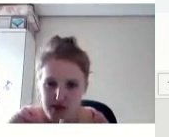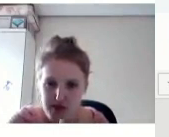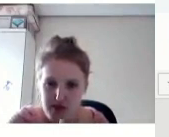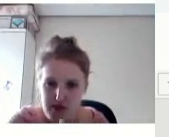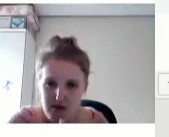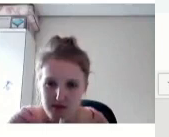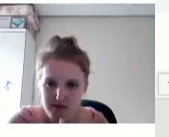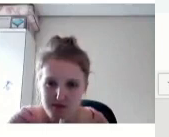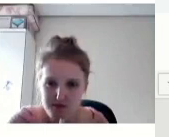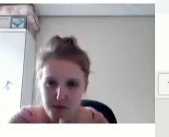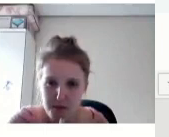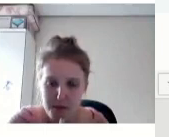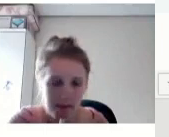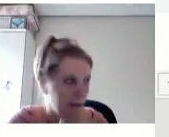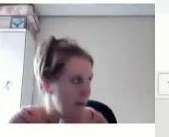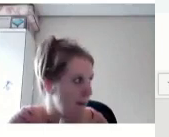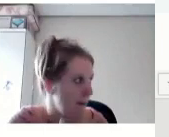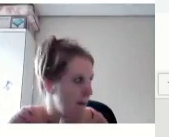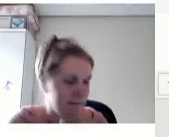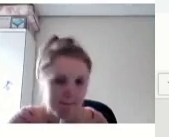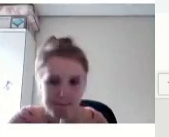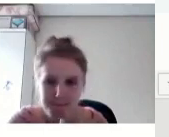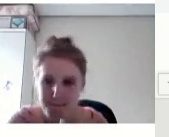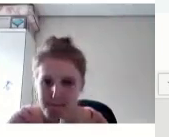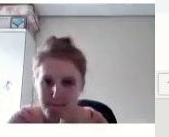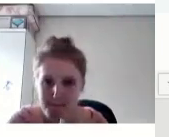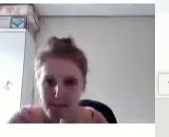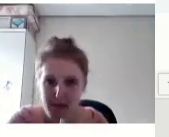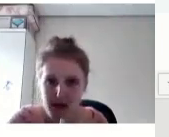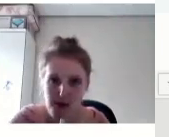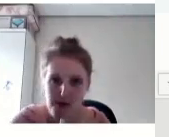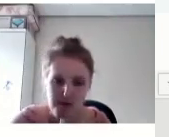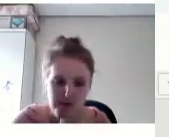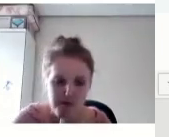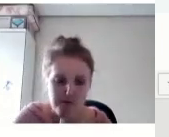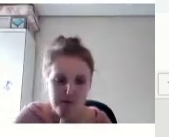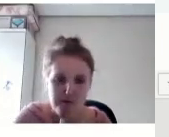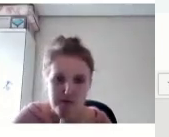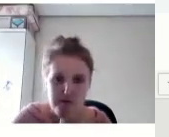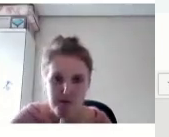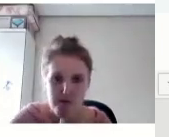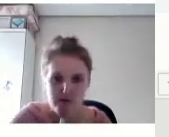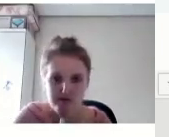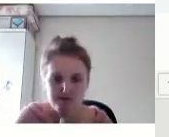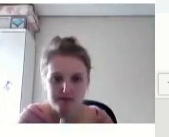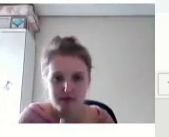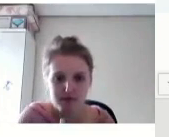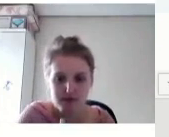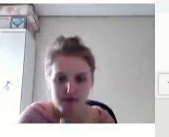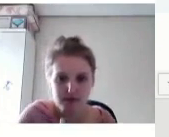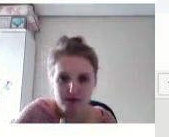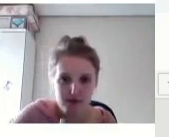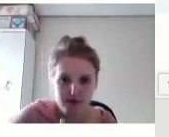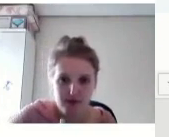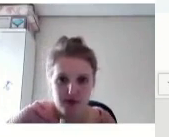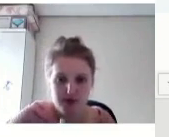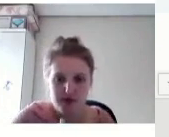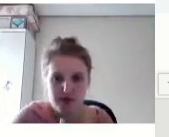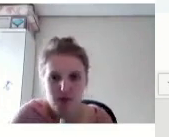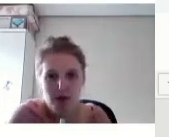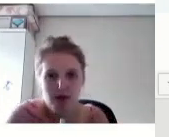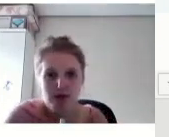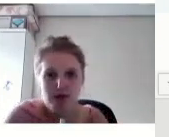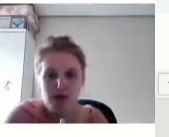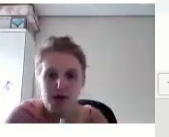função e faz o gradiente o divergente do gradiente, que é o laplaciano, né? Então